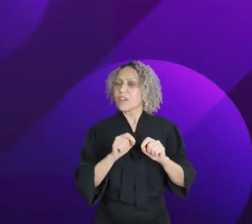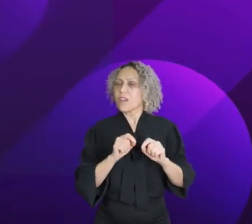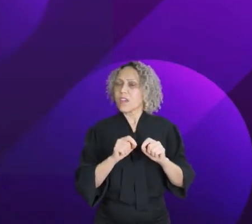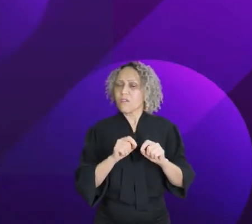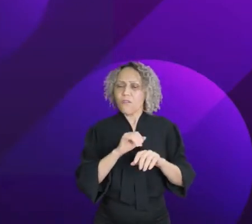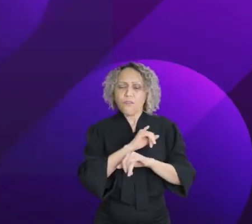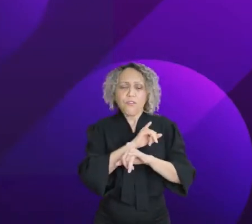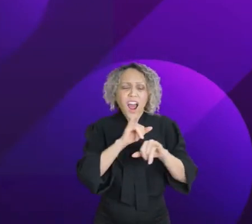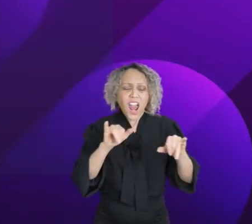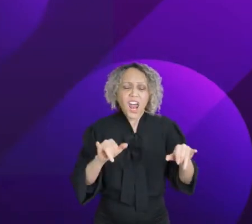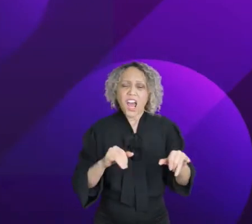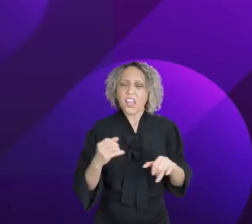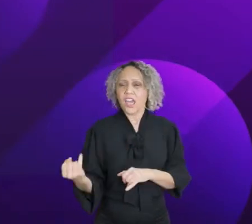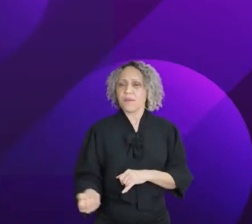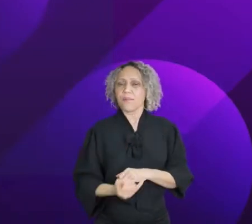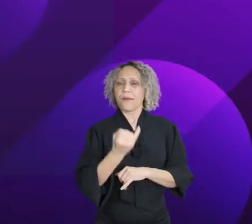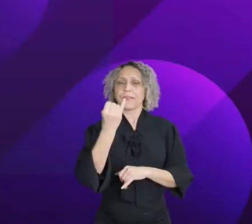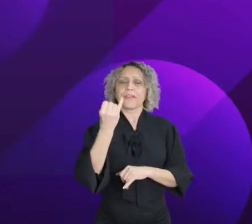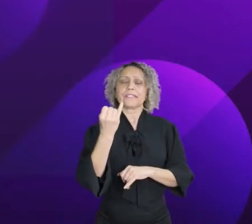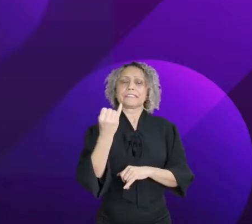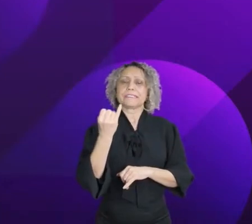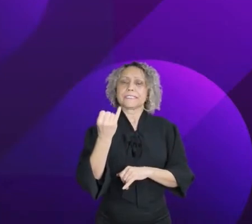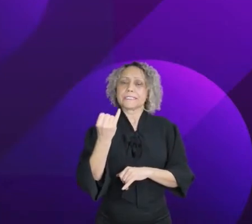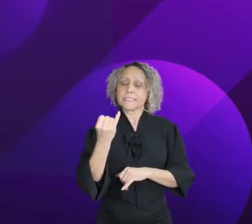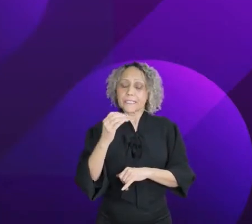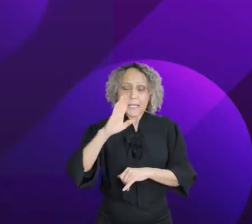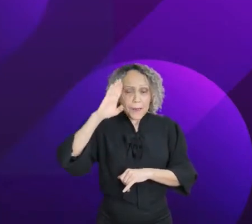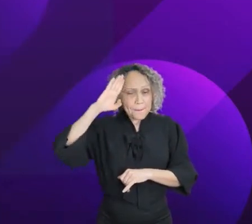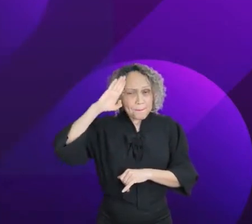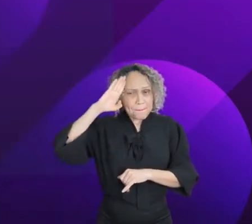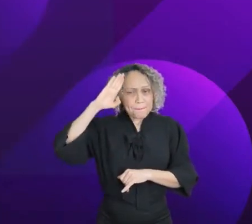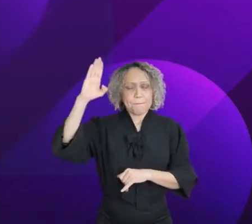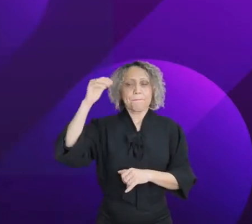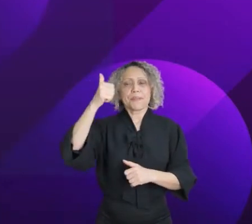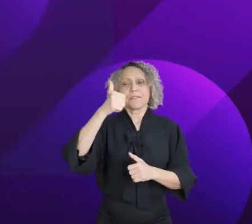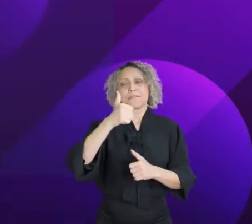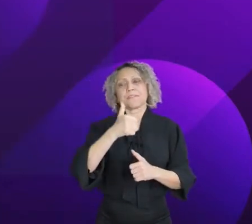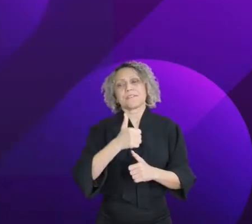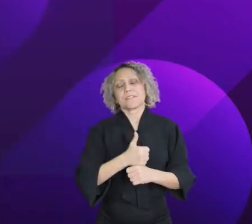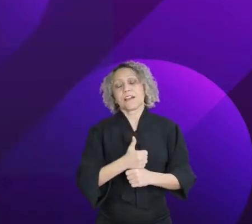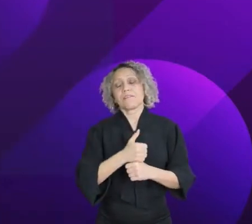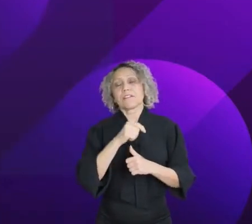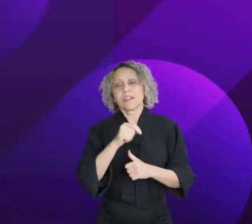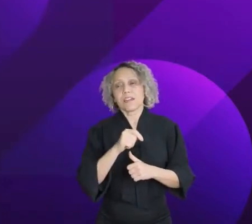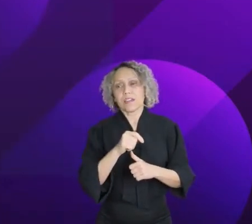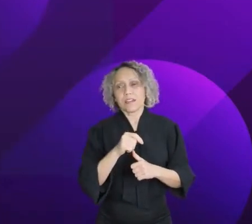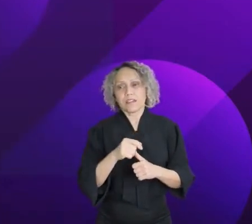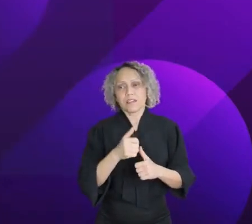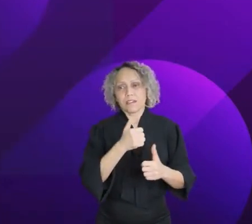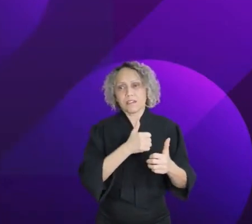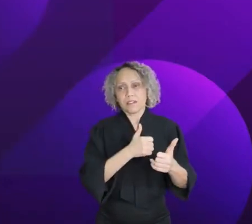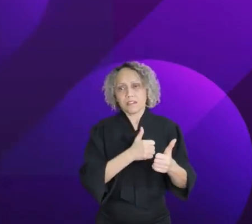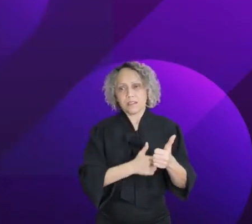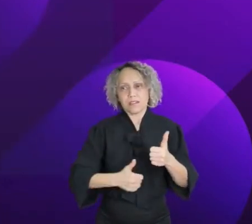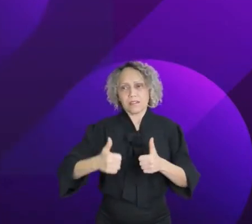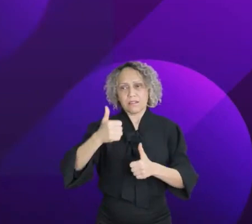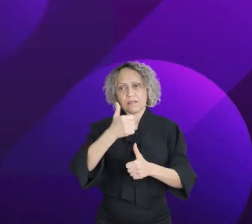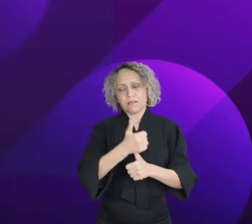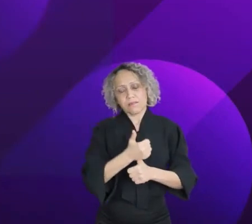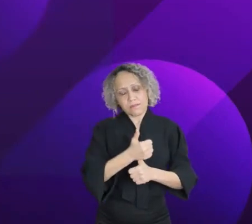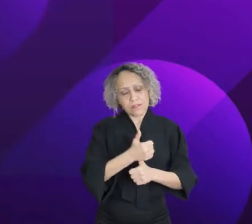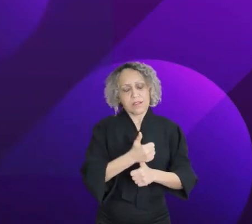de priorizar o Sistema Nacional de Participação. Então, os movimentos de moradia são mais